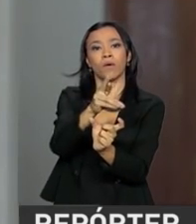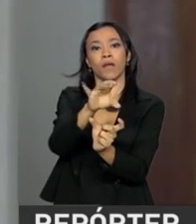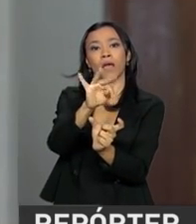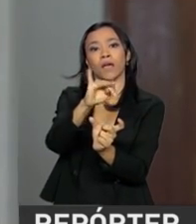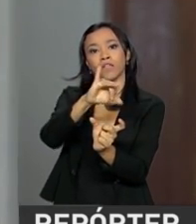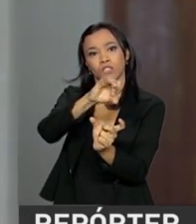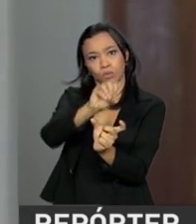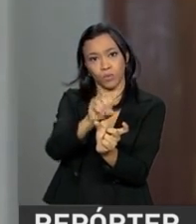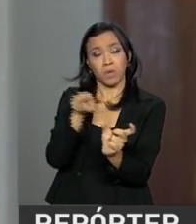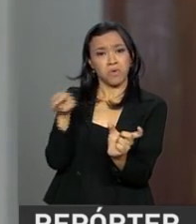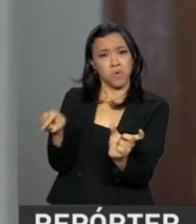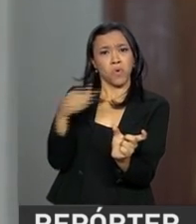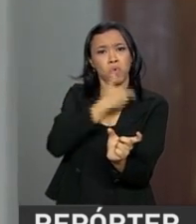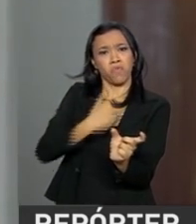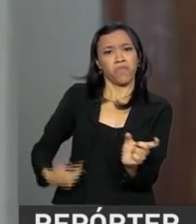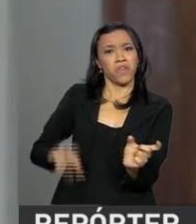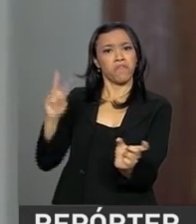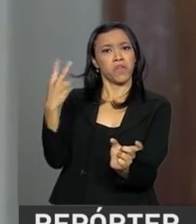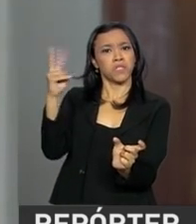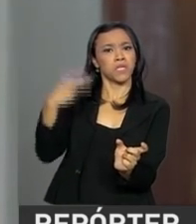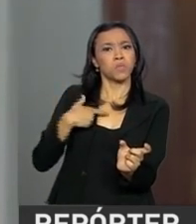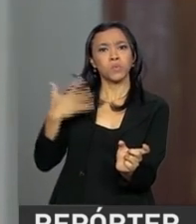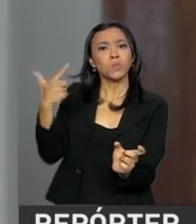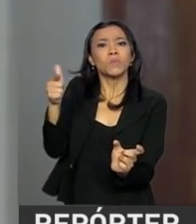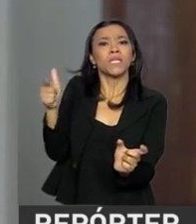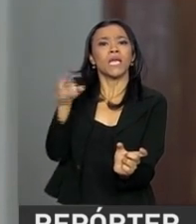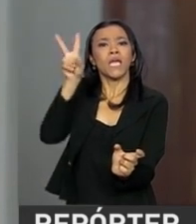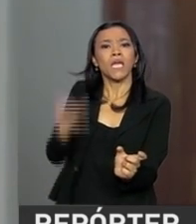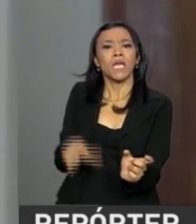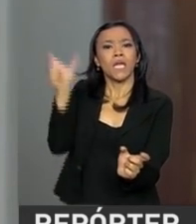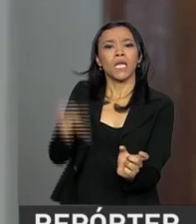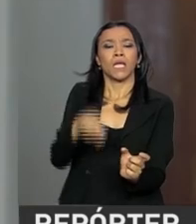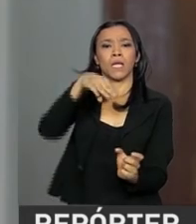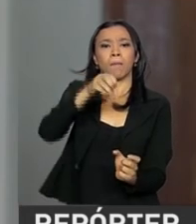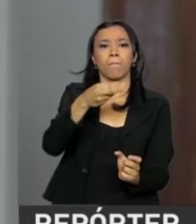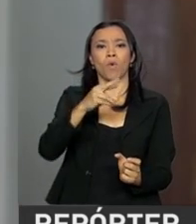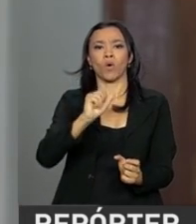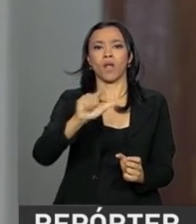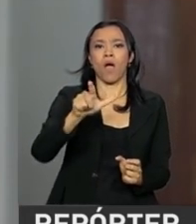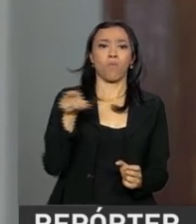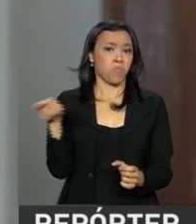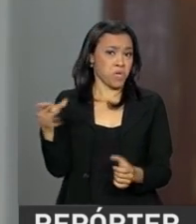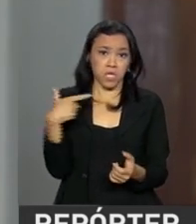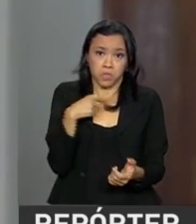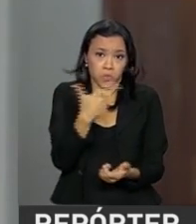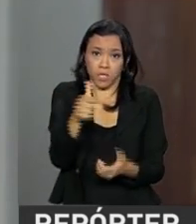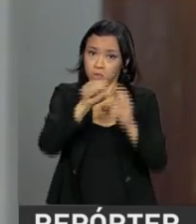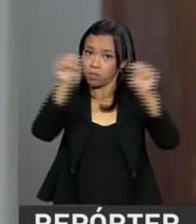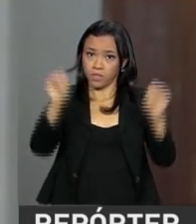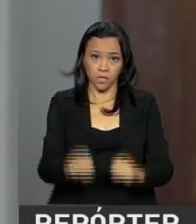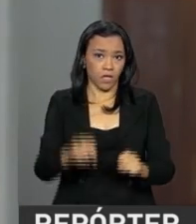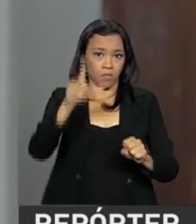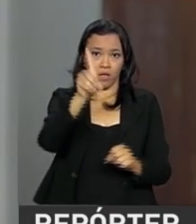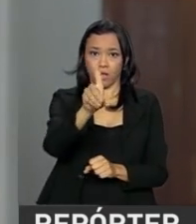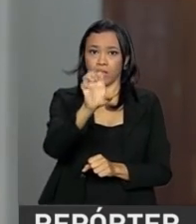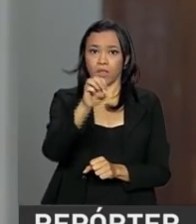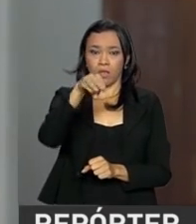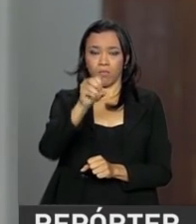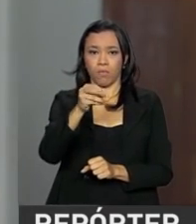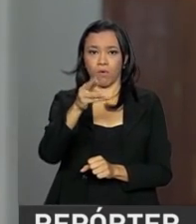tem nenhuma moral para falar em democracia, uma vez que eles não adotam um regime democrático. Basta dizer que a Venezuela